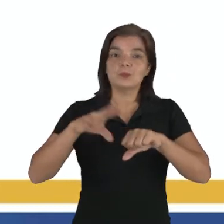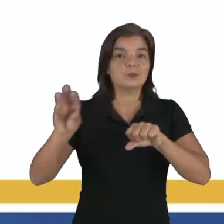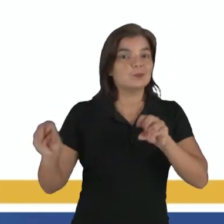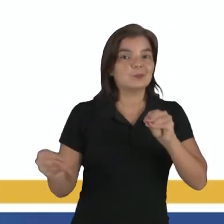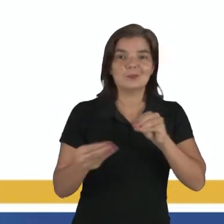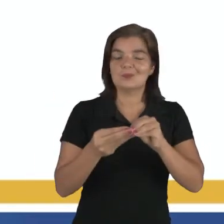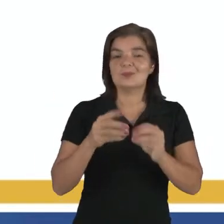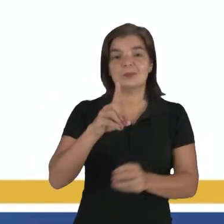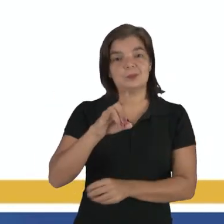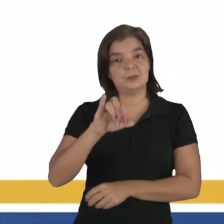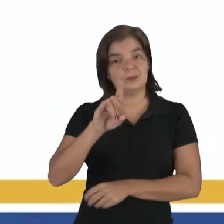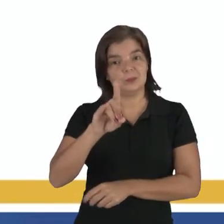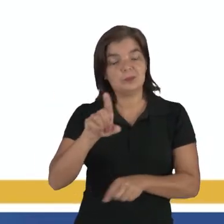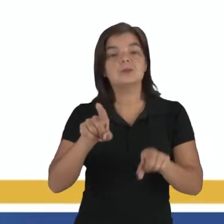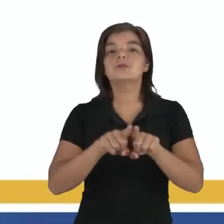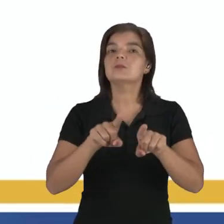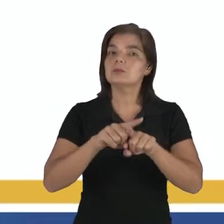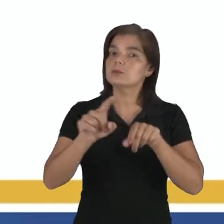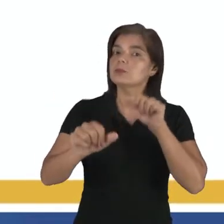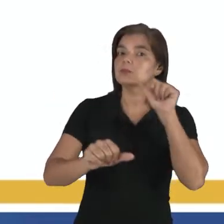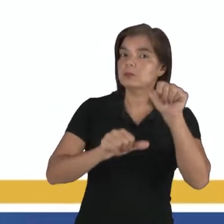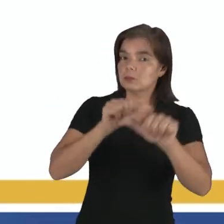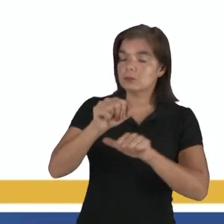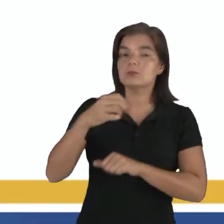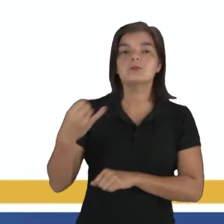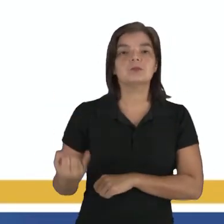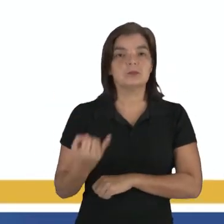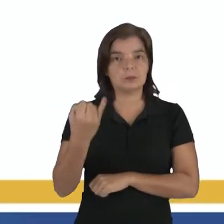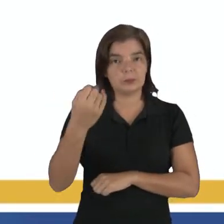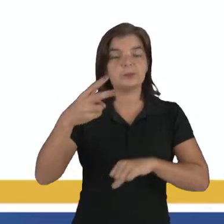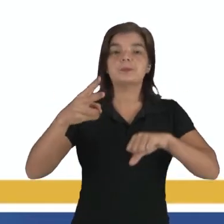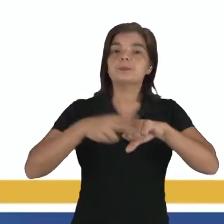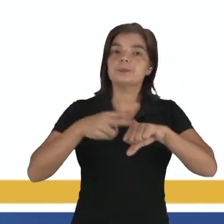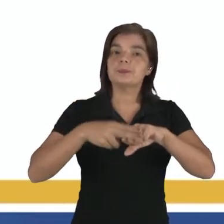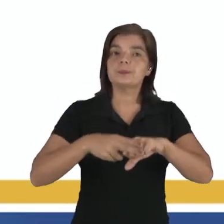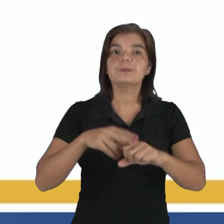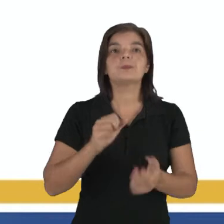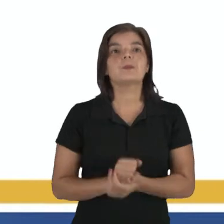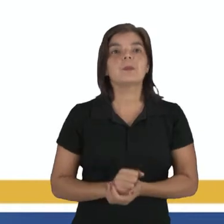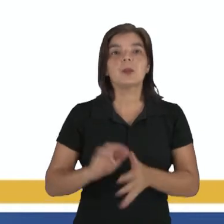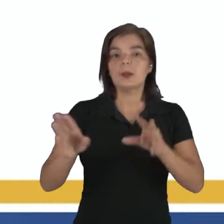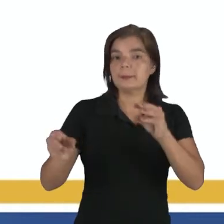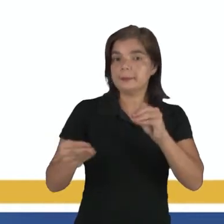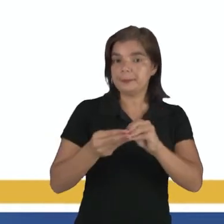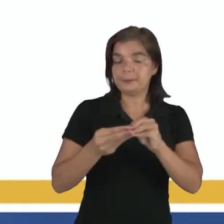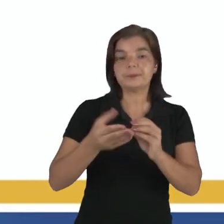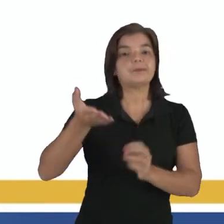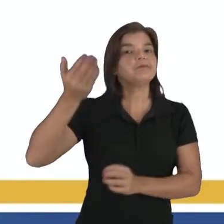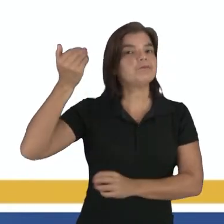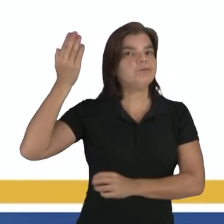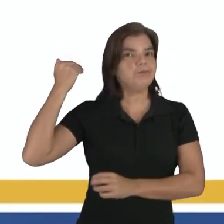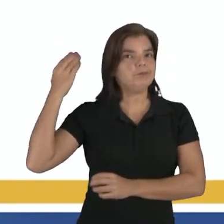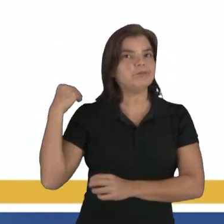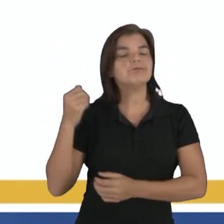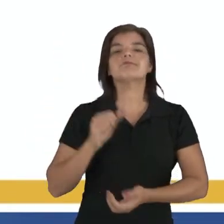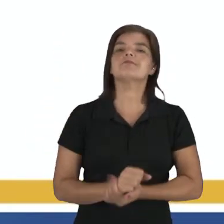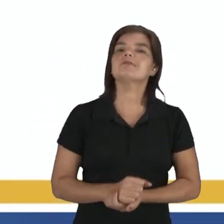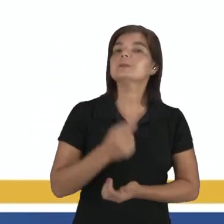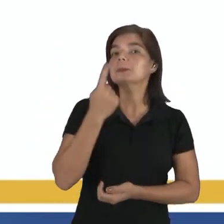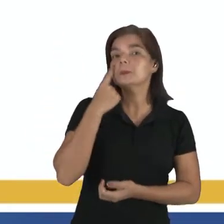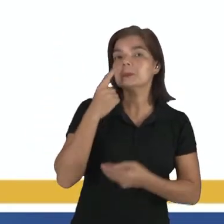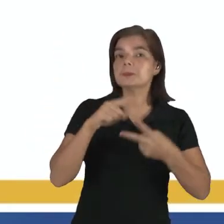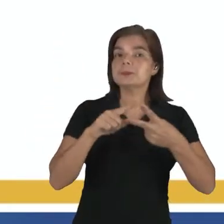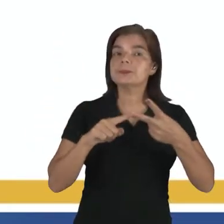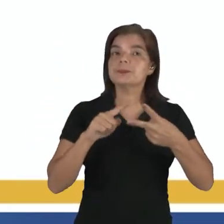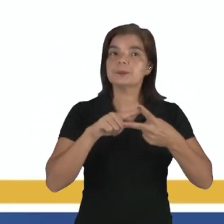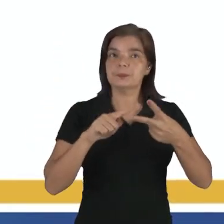did. Mas eu tenho que fazer uma alteração muito importante no verbo, que é colocar esse verbo no passado. E aí nós temos